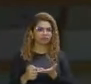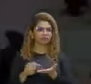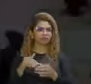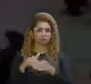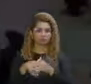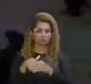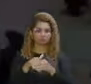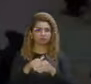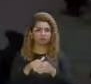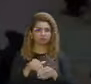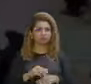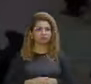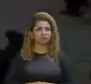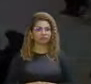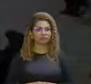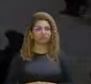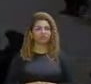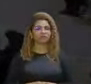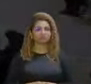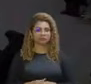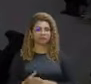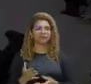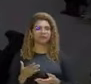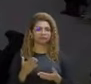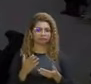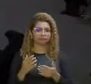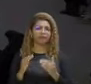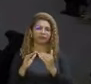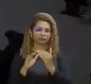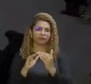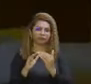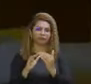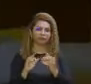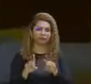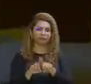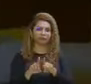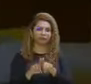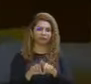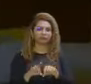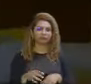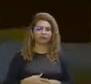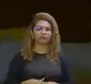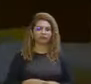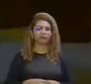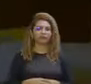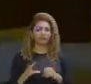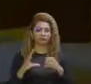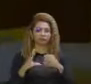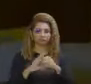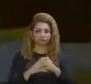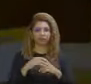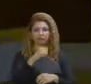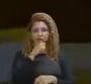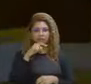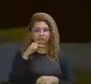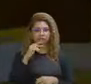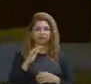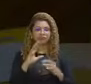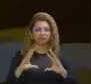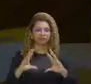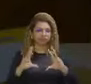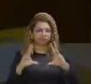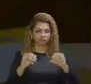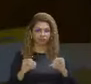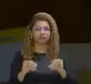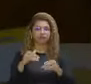Santos. O relator, presidente. Também acompanho. Decisão, o Tribunal Regional Eleitoral do Amapá, por unanimidade, conheceu do